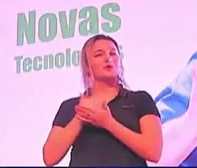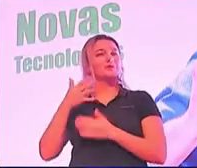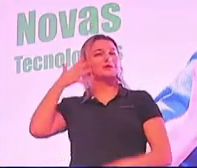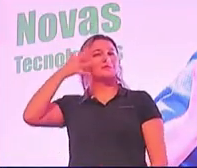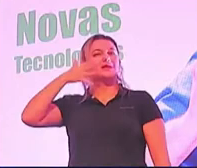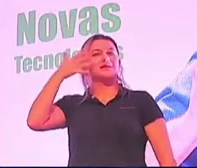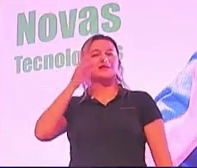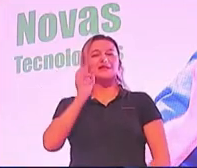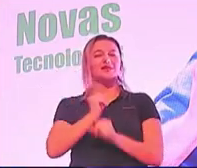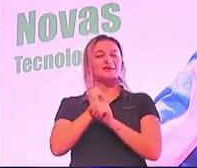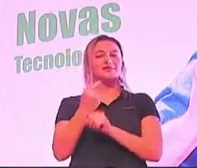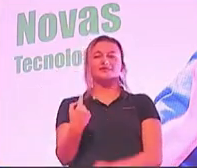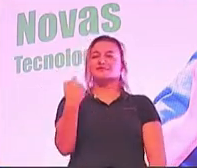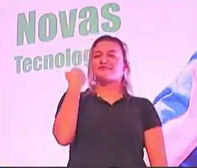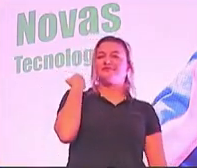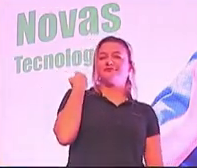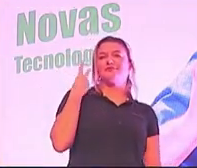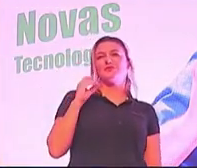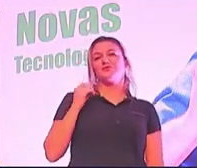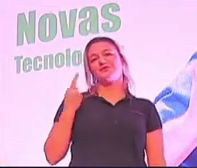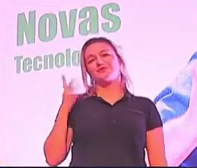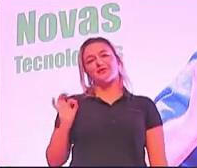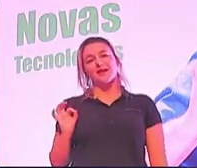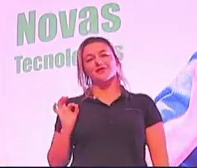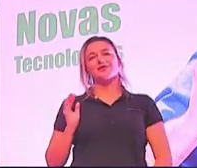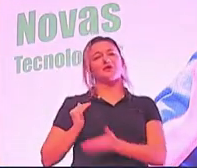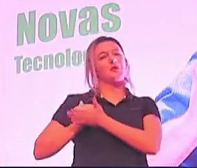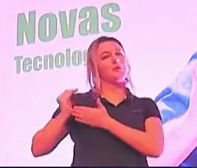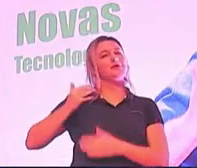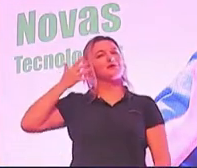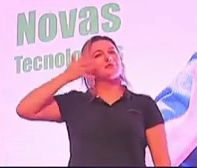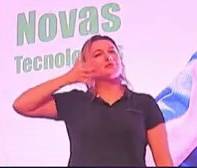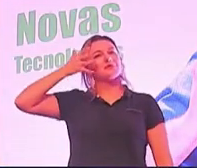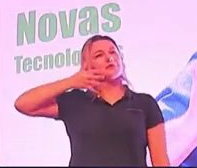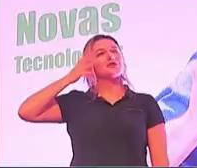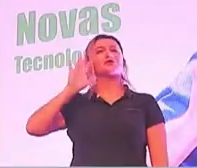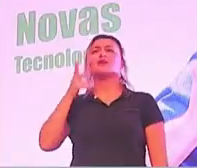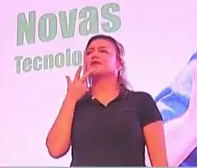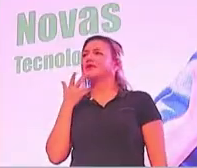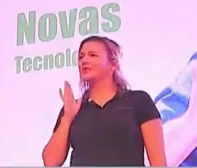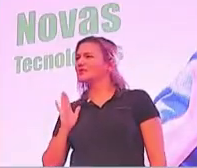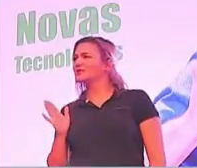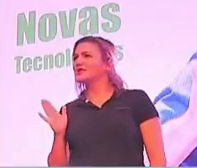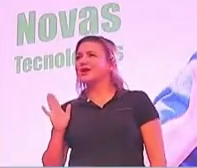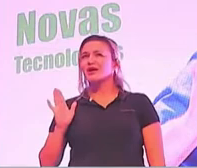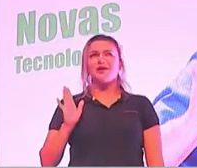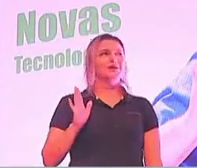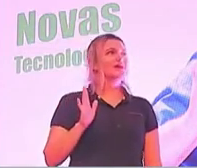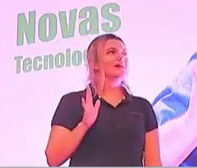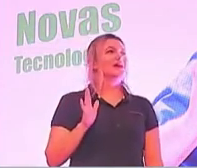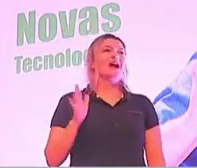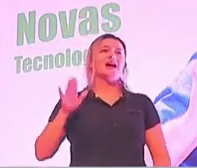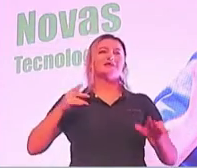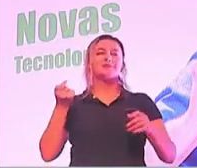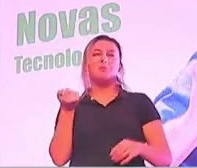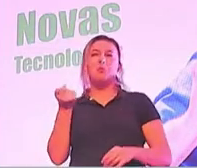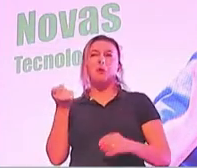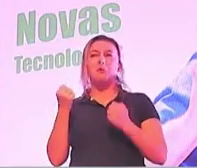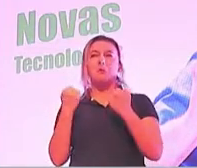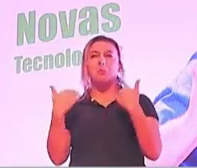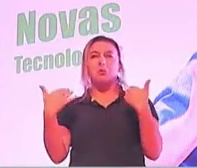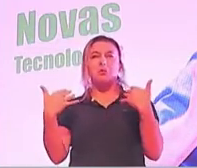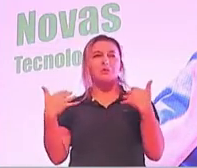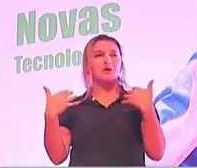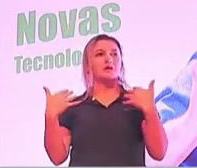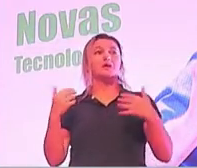2010. E quando a gente começa a dar palestra, não sei quem já falou em público aqui, geralmente vai pouca gente, né? Então sempre quando tem